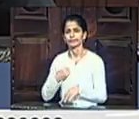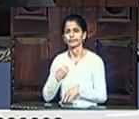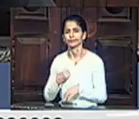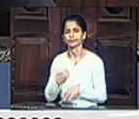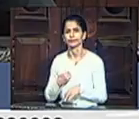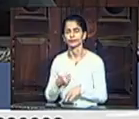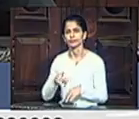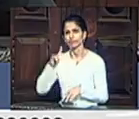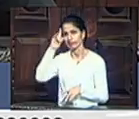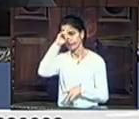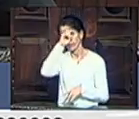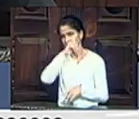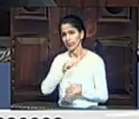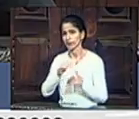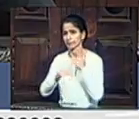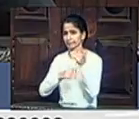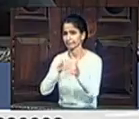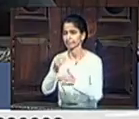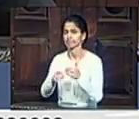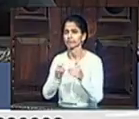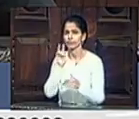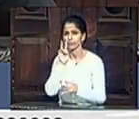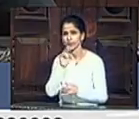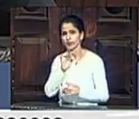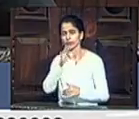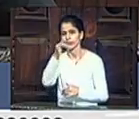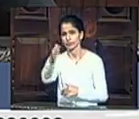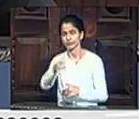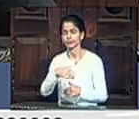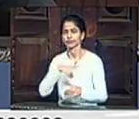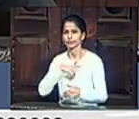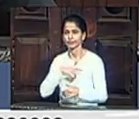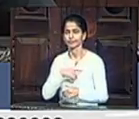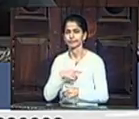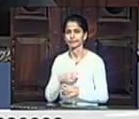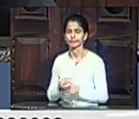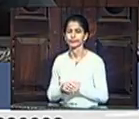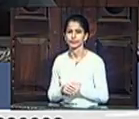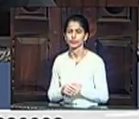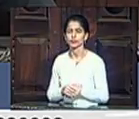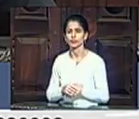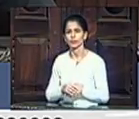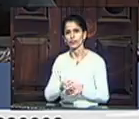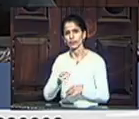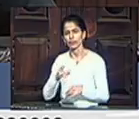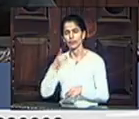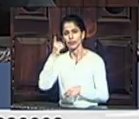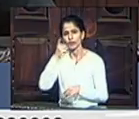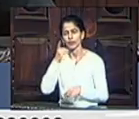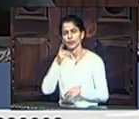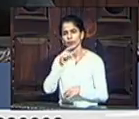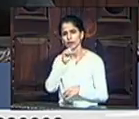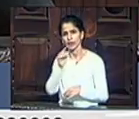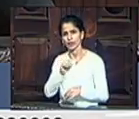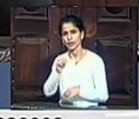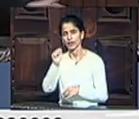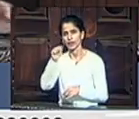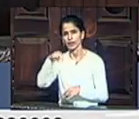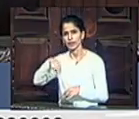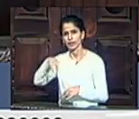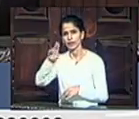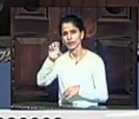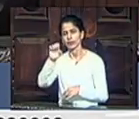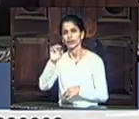das dificuldades que vamos enfrentar. Eu gostaria muito de olhar, deputado Zaqueu, deputado Fábio Silva, eu gostaria muito de olhar